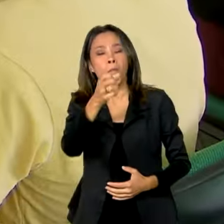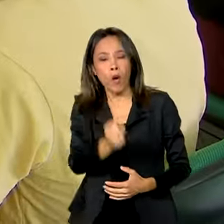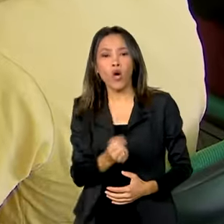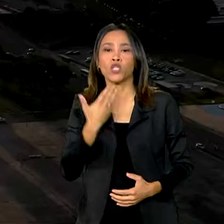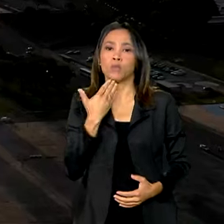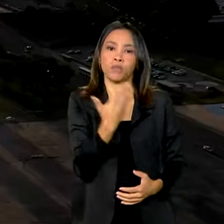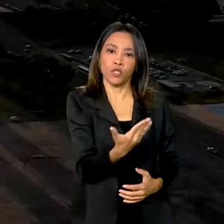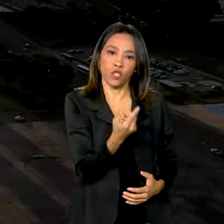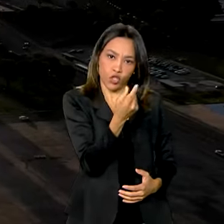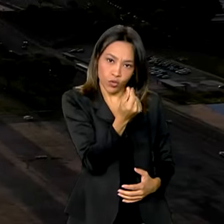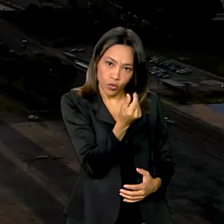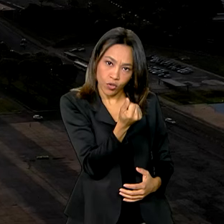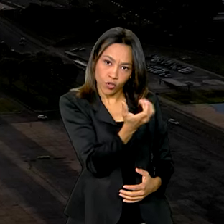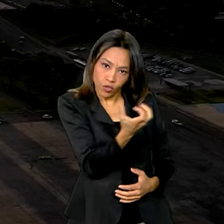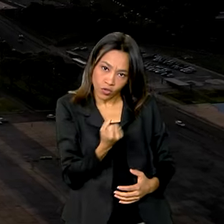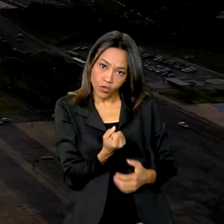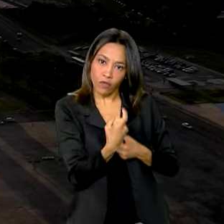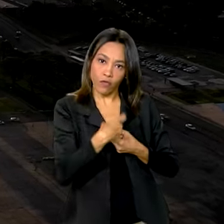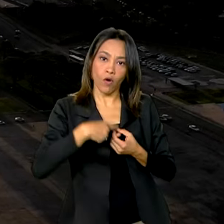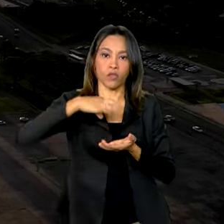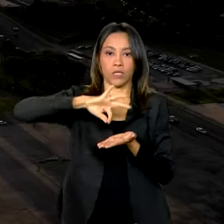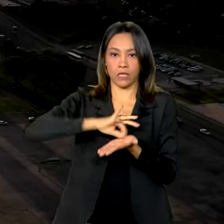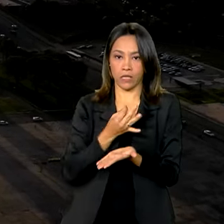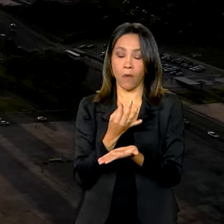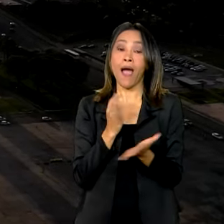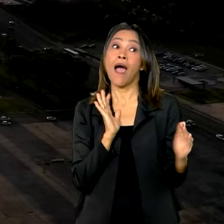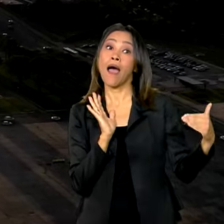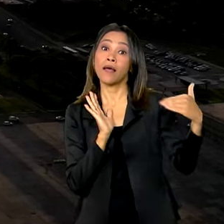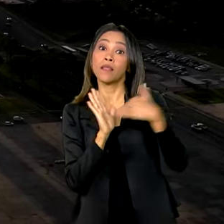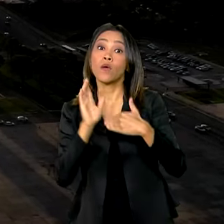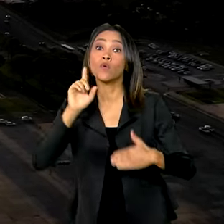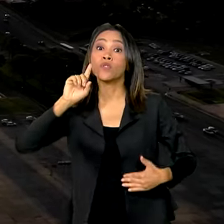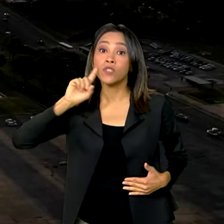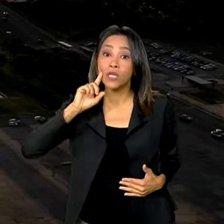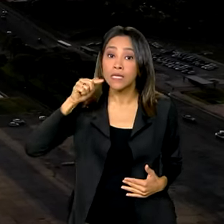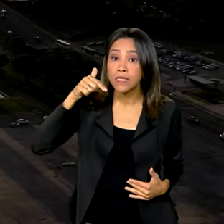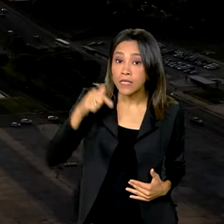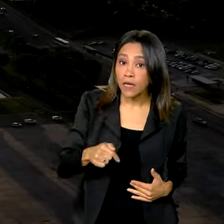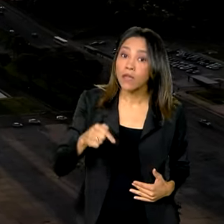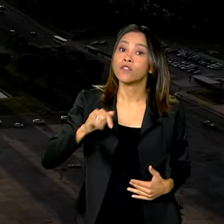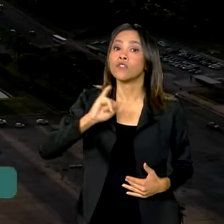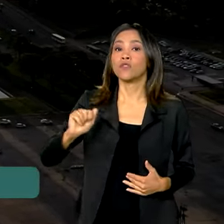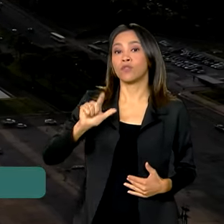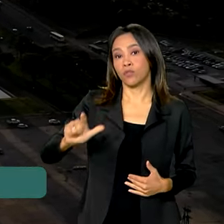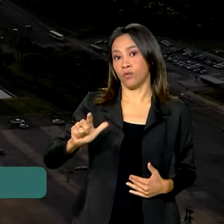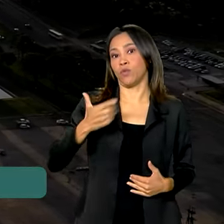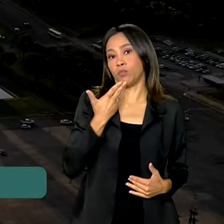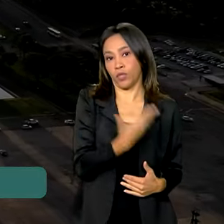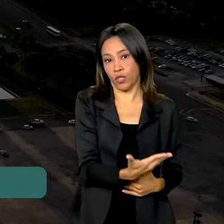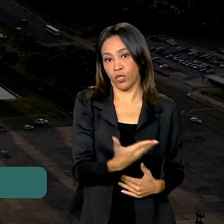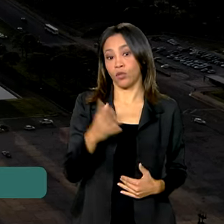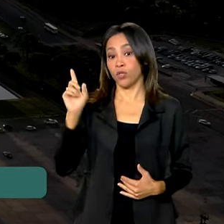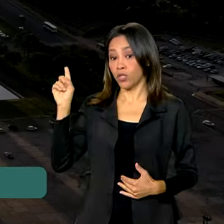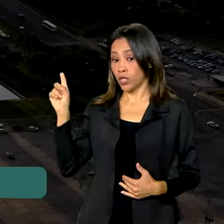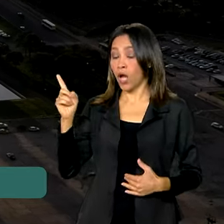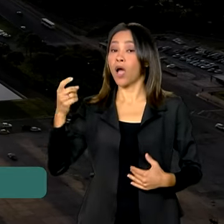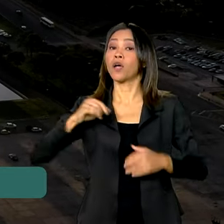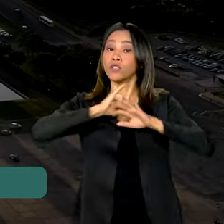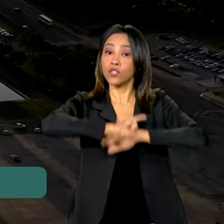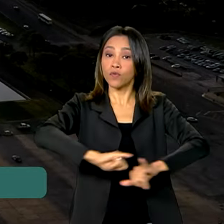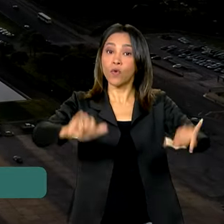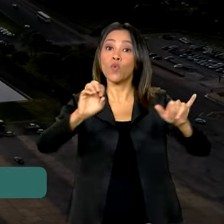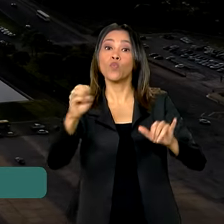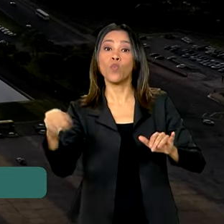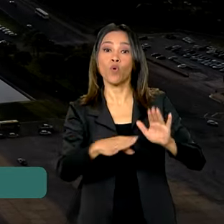da inscrição. A solicitação deve ser feita até o dia 7 de julho. O Ministério da Gestão publicou um novo edital